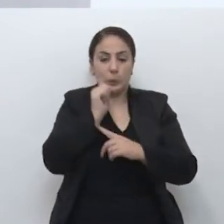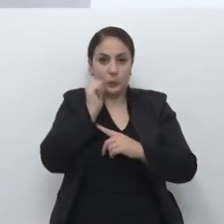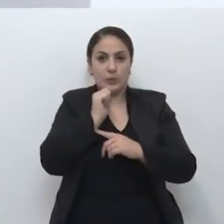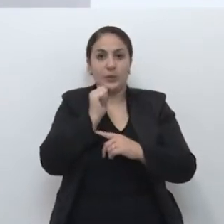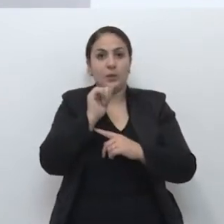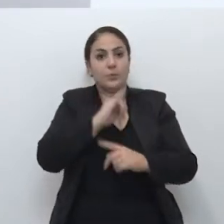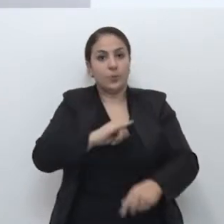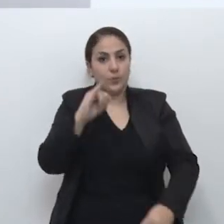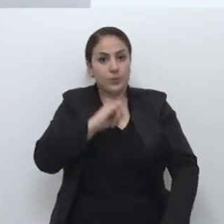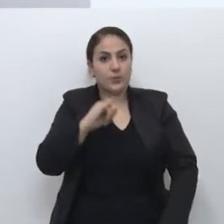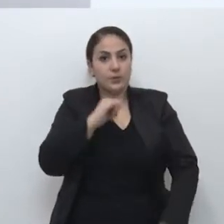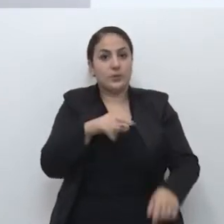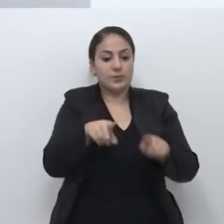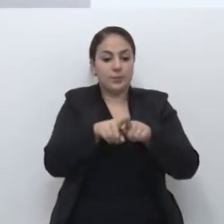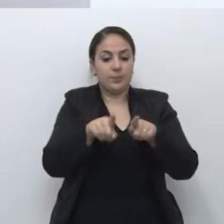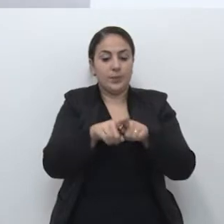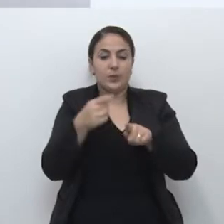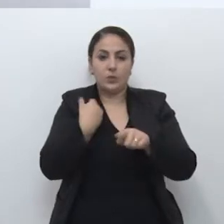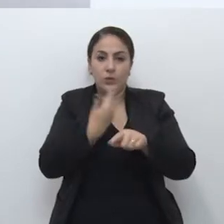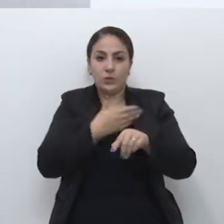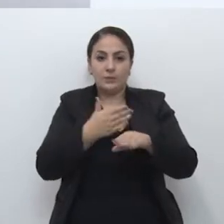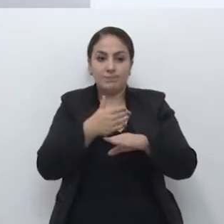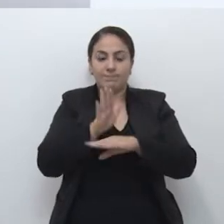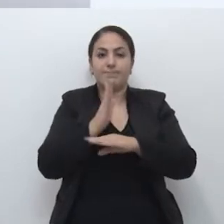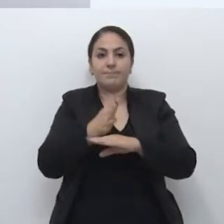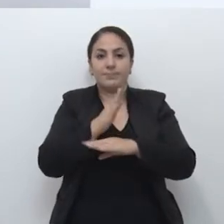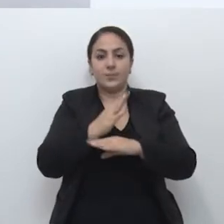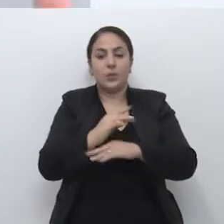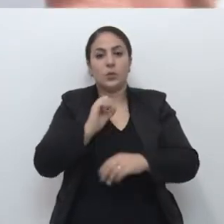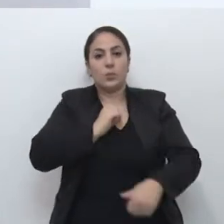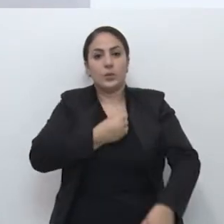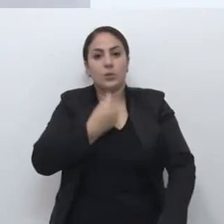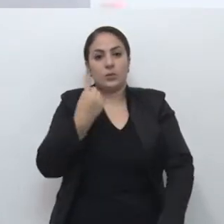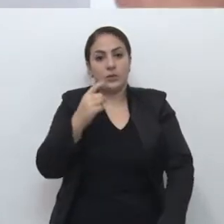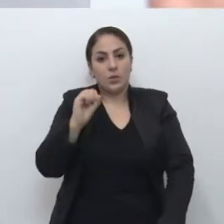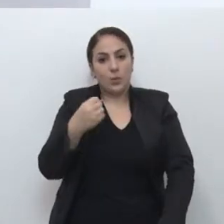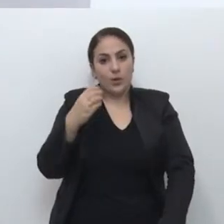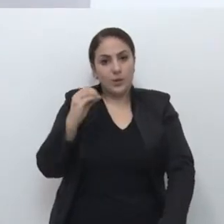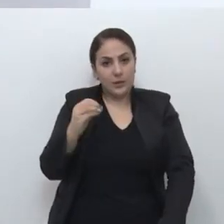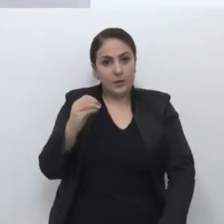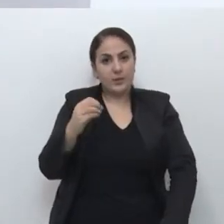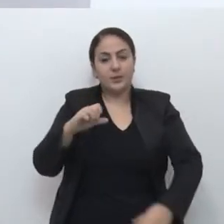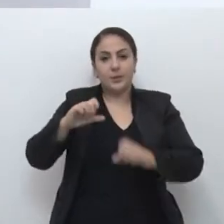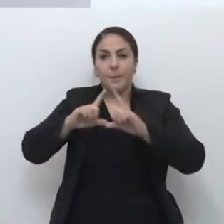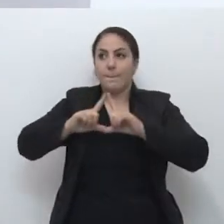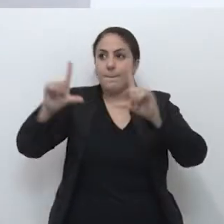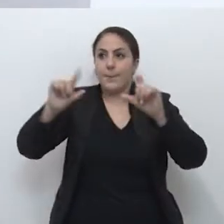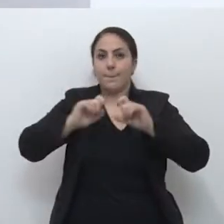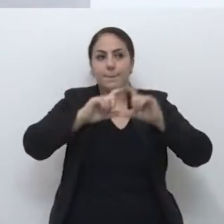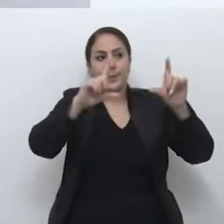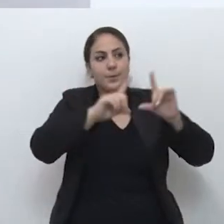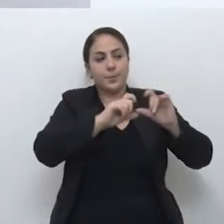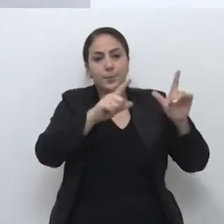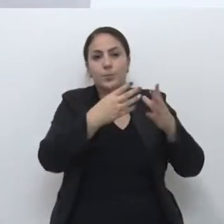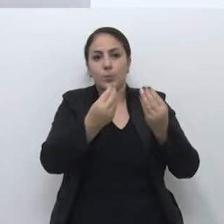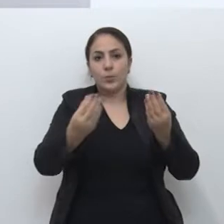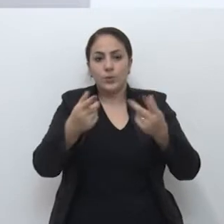também recentemente aprovamos o Disque 180, né, que é cartazes em vários estabelecimentos